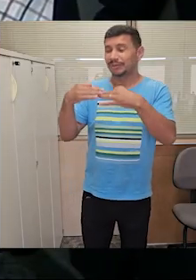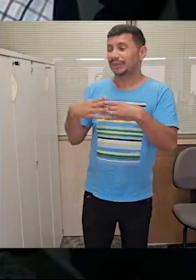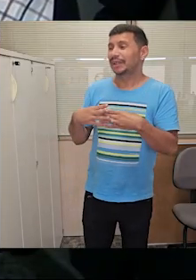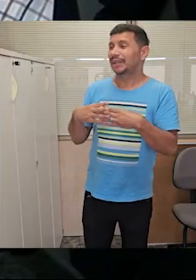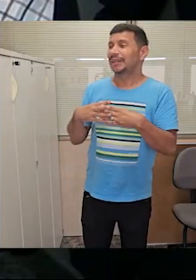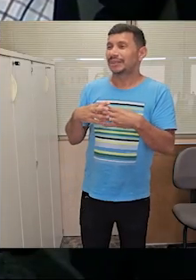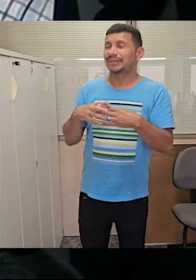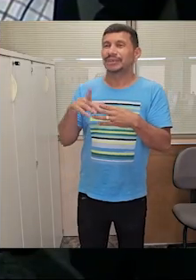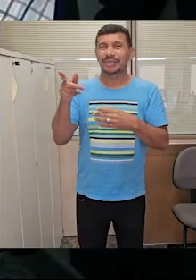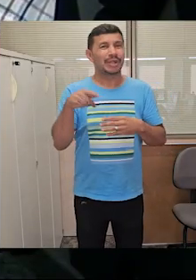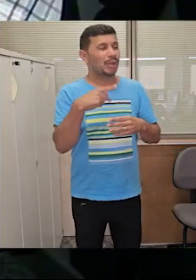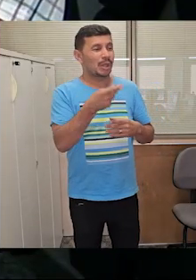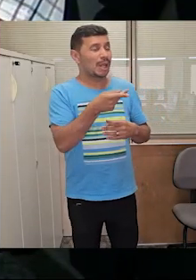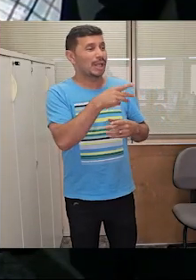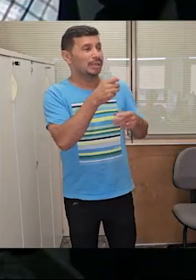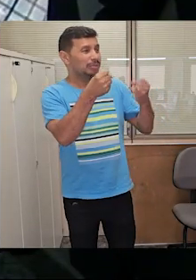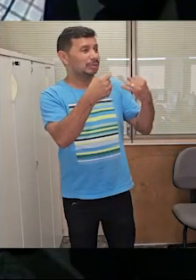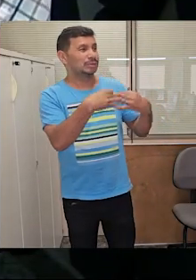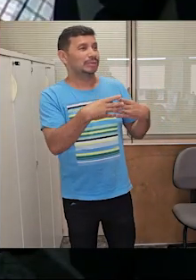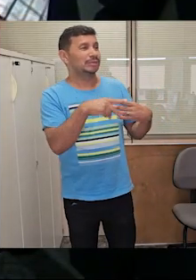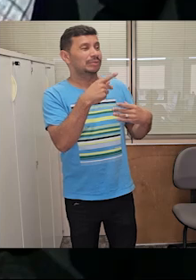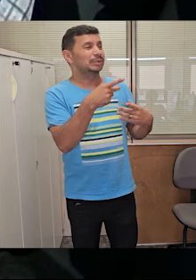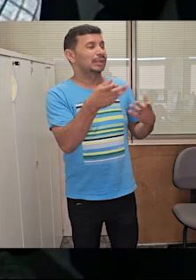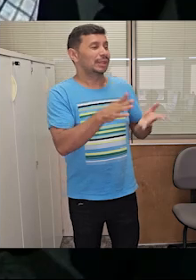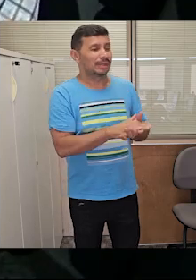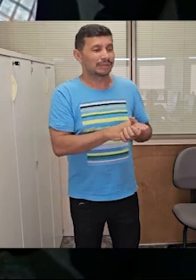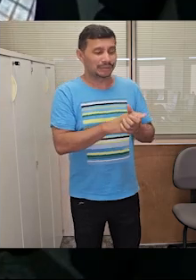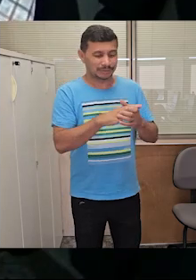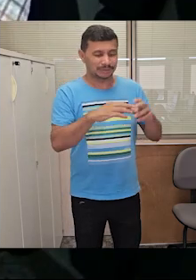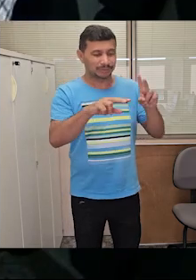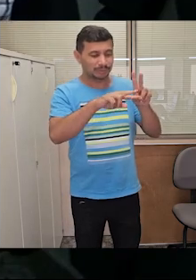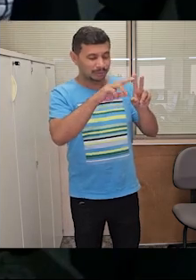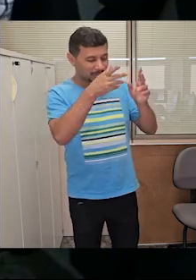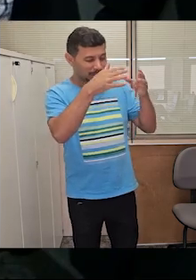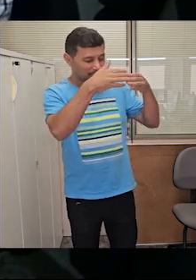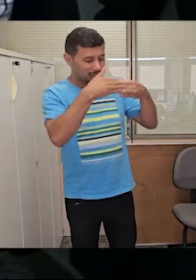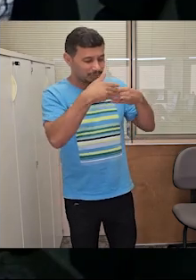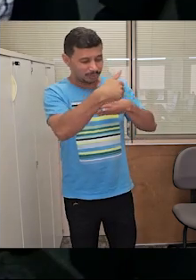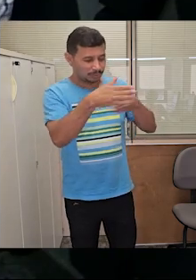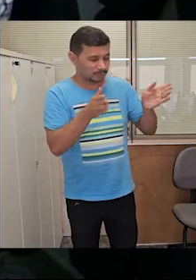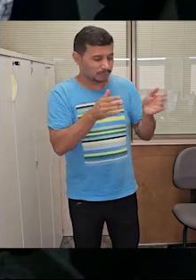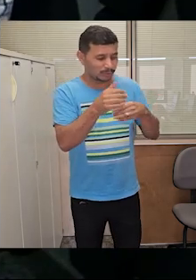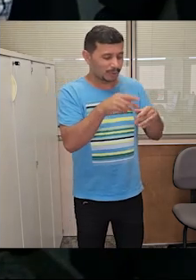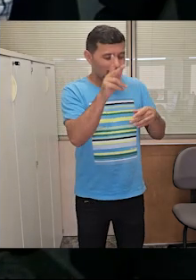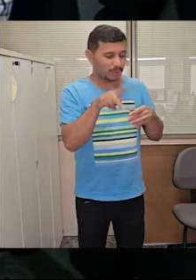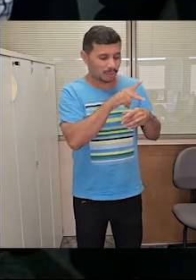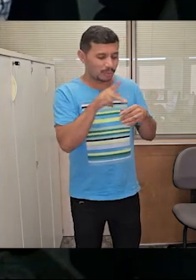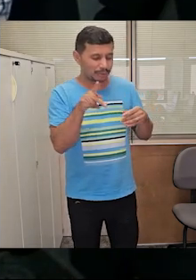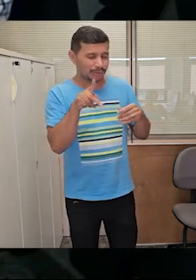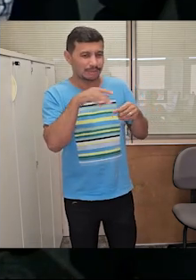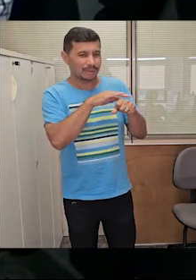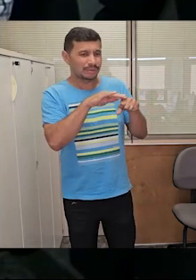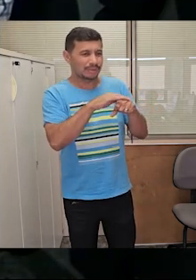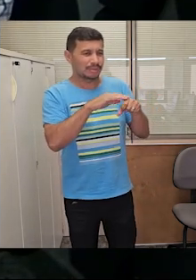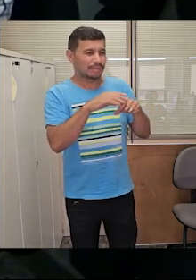Joaquim entrou ali, O João Joaquim estava confessando e não achava. O João Joaquim entrou no confessionário Confessionário. e ficou lá